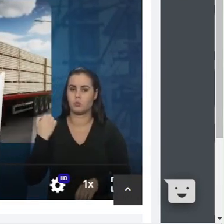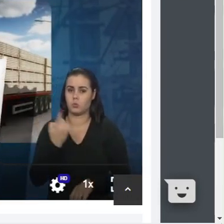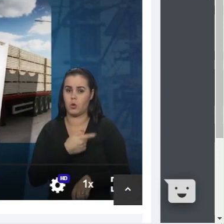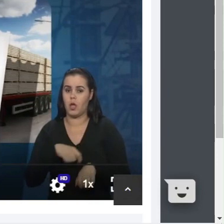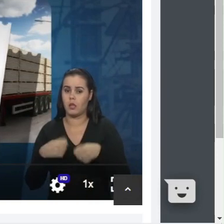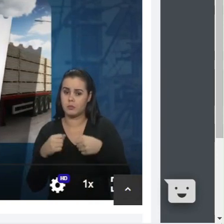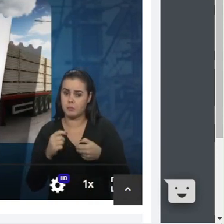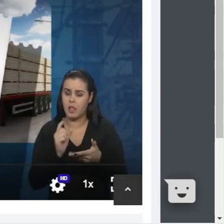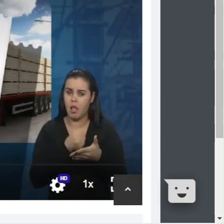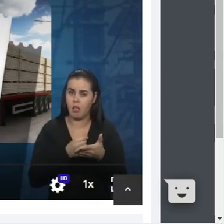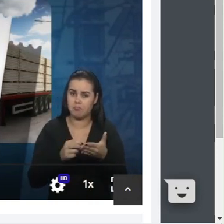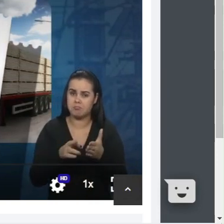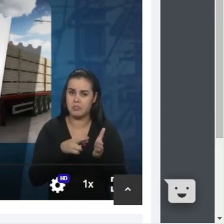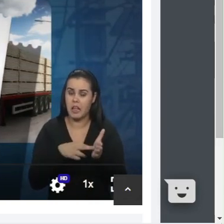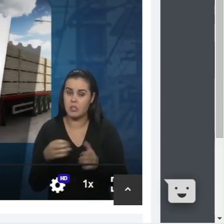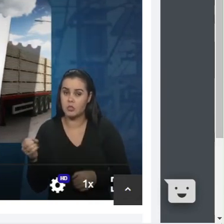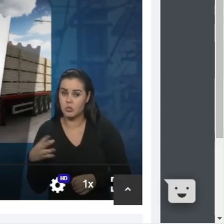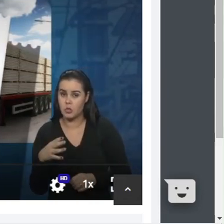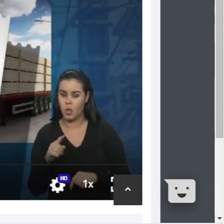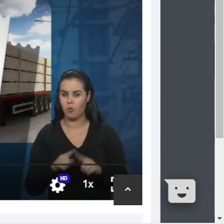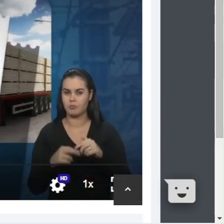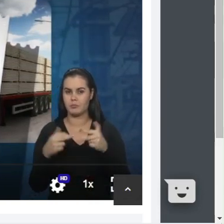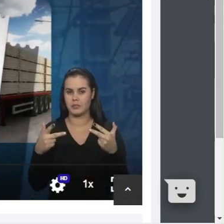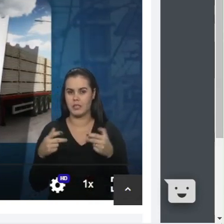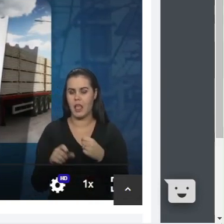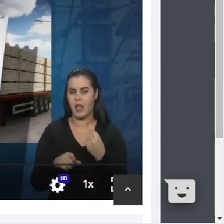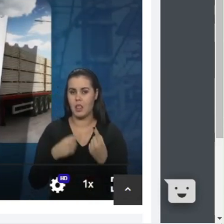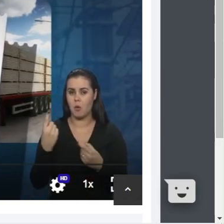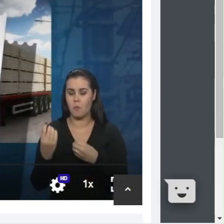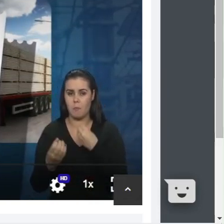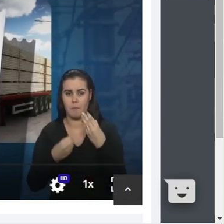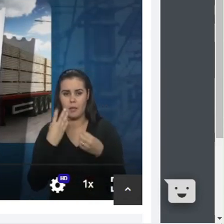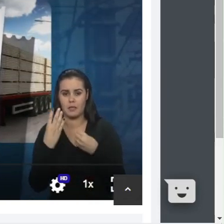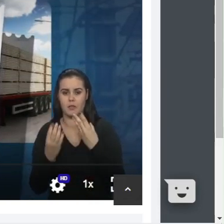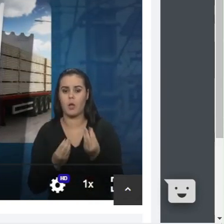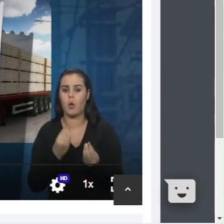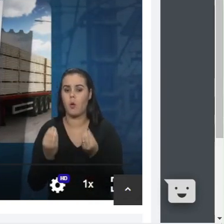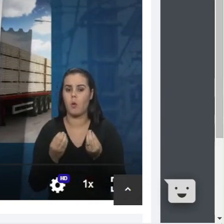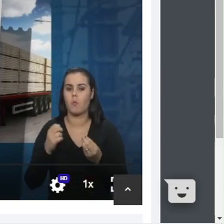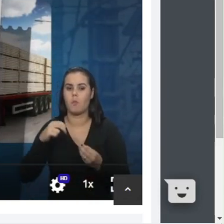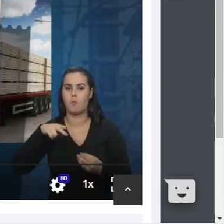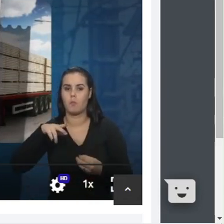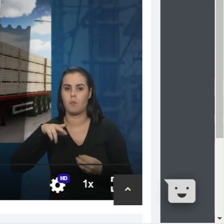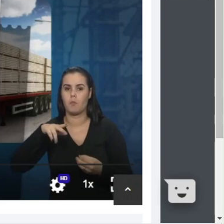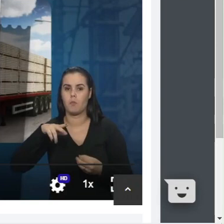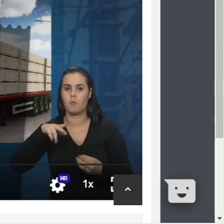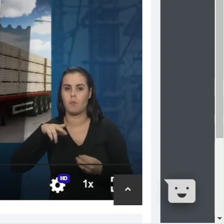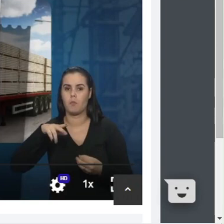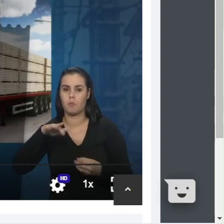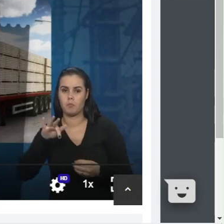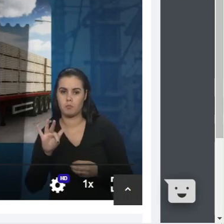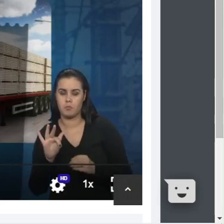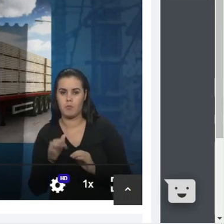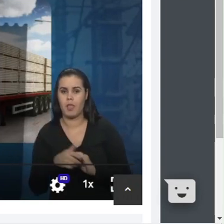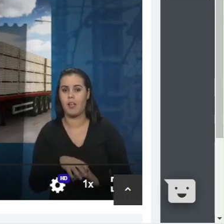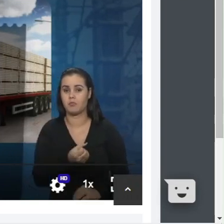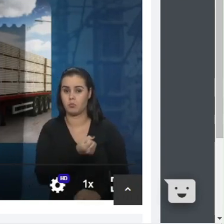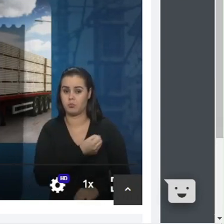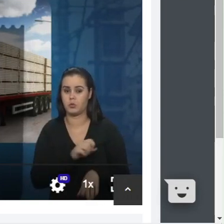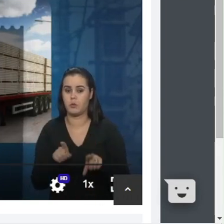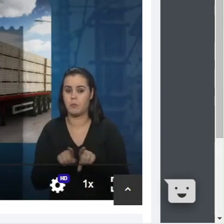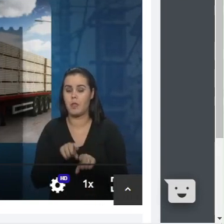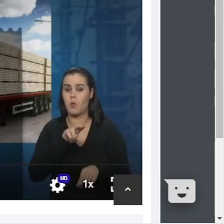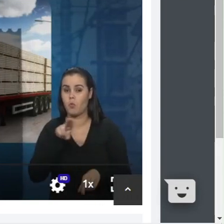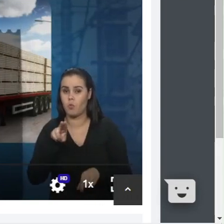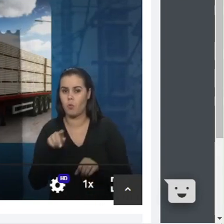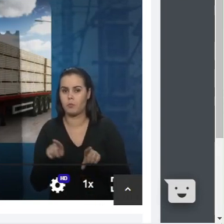na chegada de novos materiais, contendo alguns dados, como o número da nota fiscal, o nome do fornecedor e a data